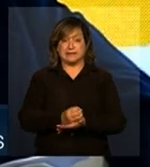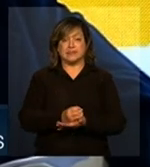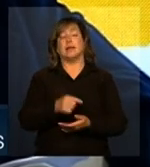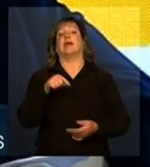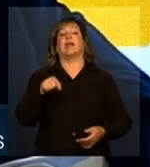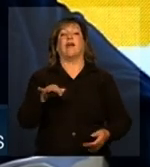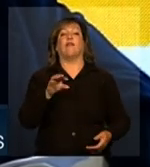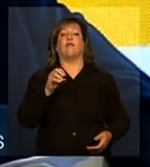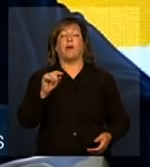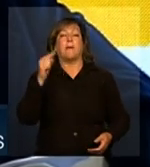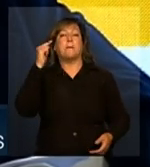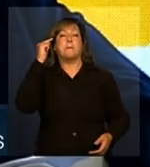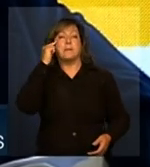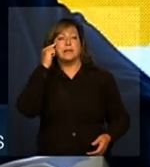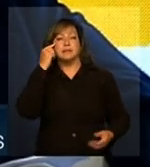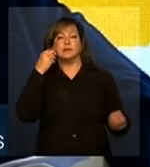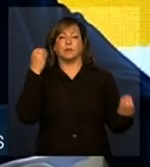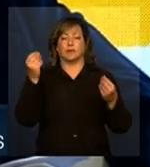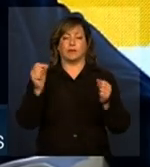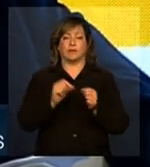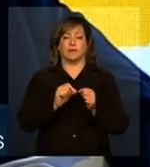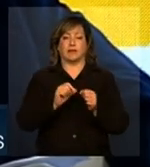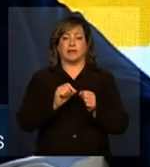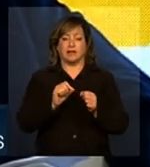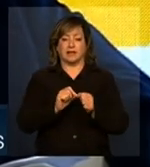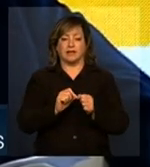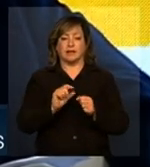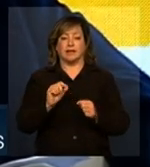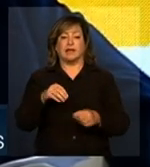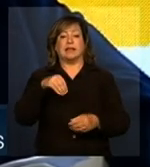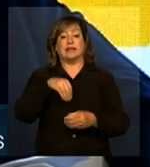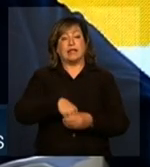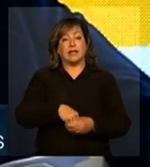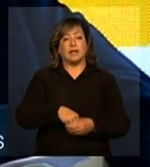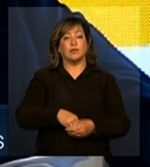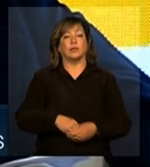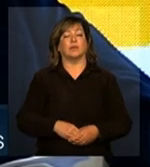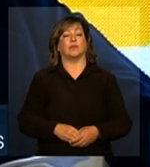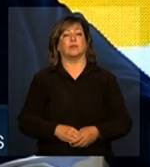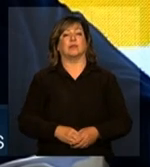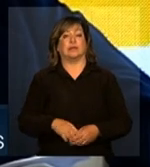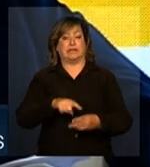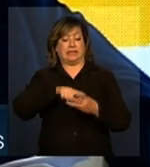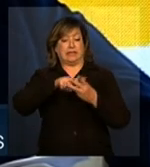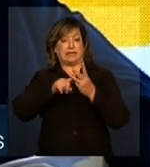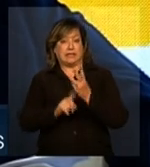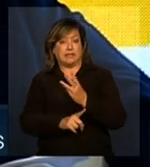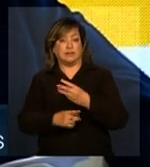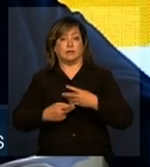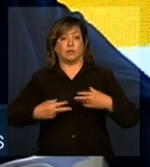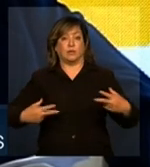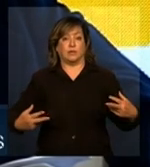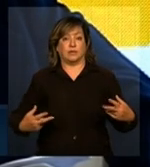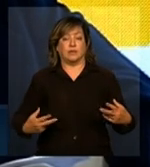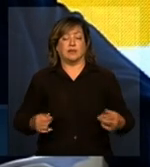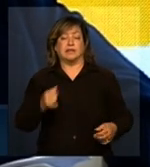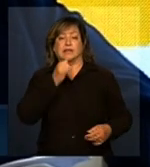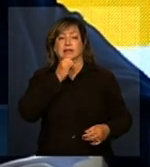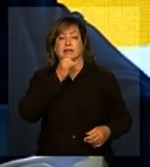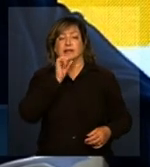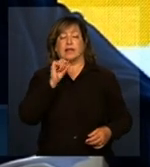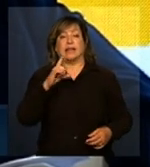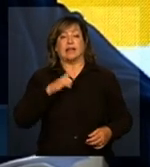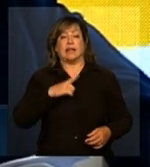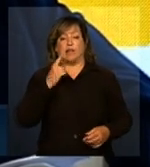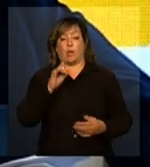foi pensado e constituído dentro de um tripé que eu diria para vocês que tem, de